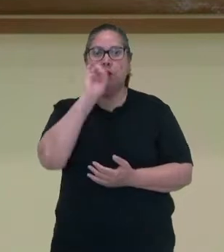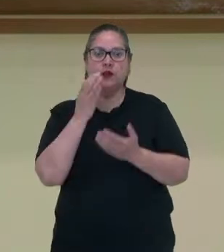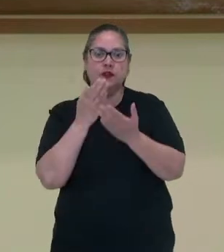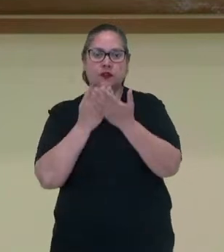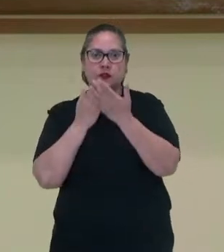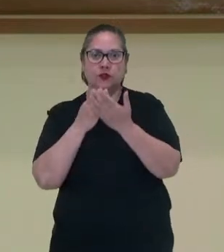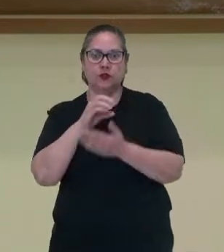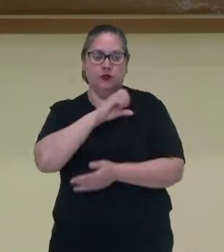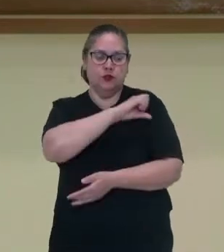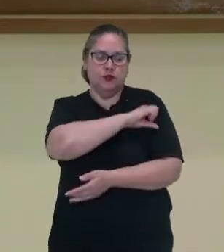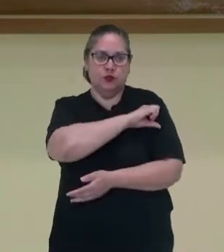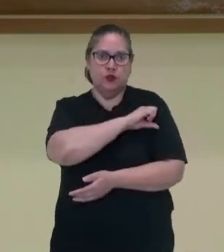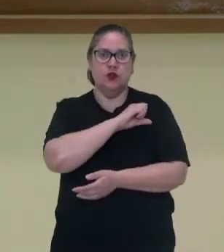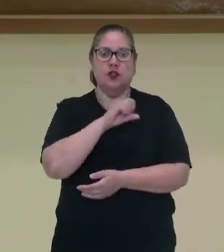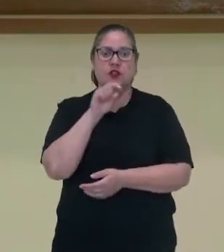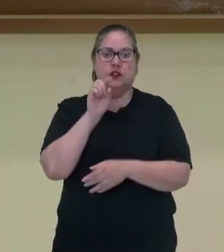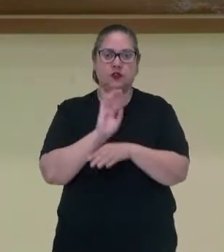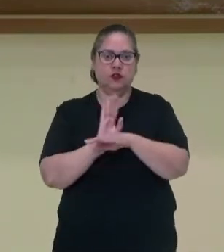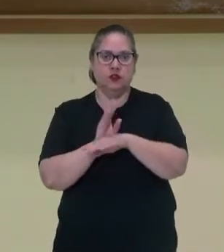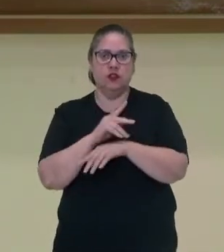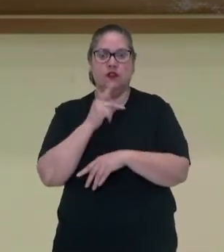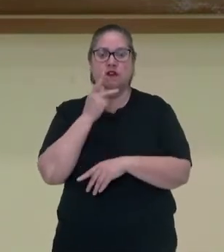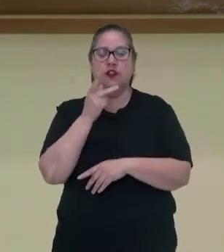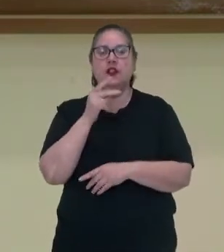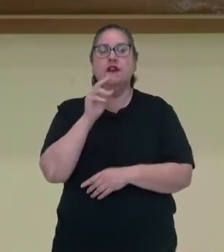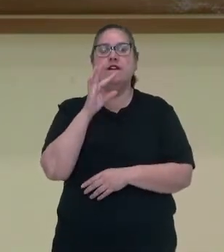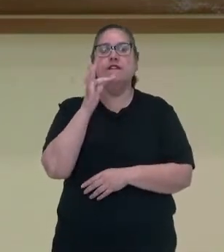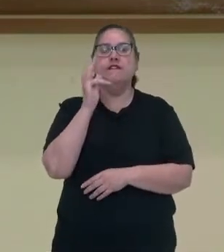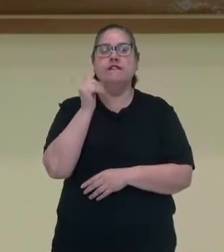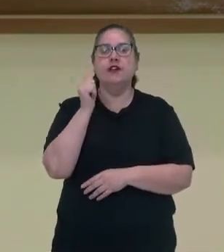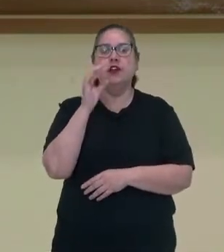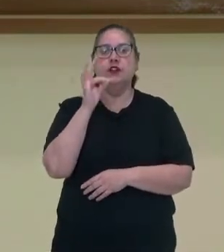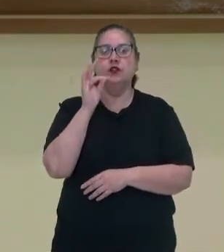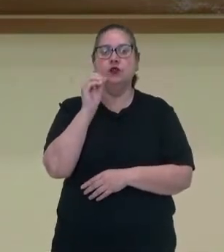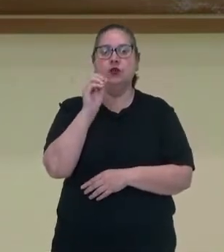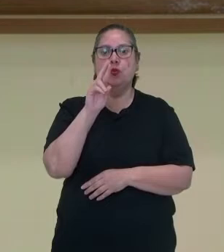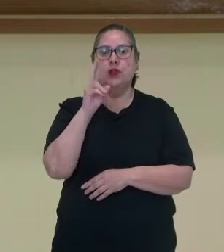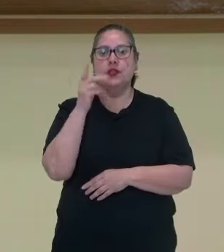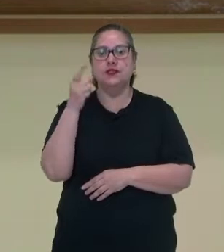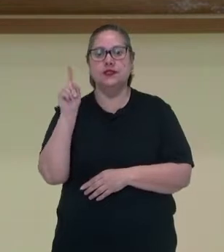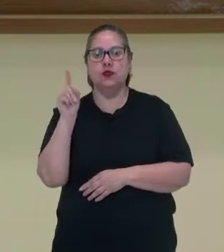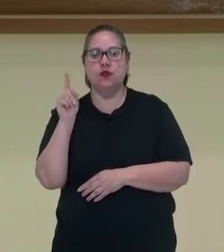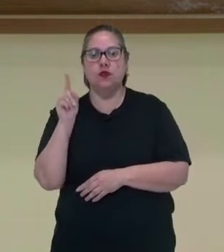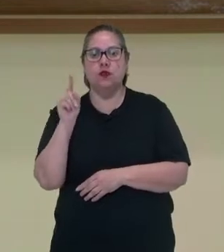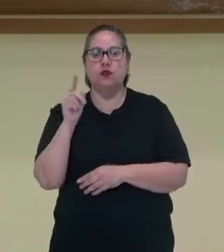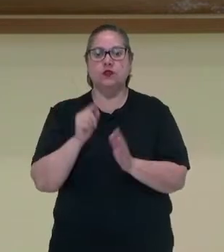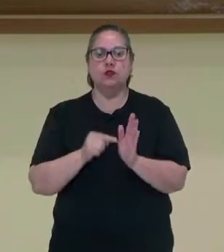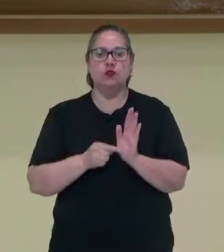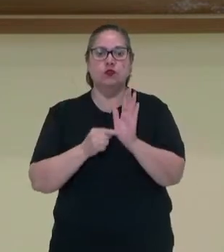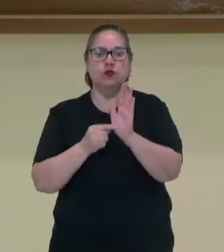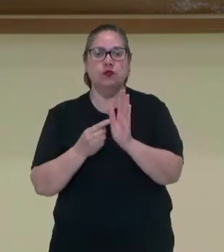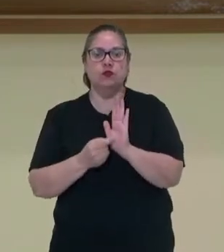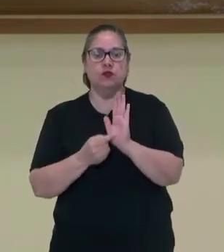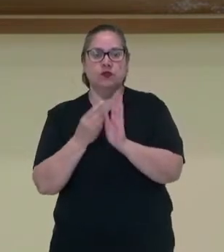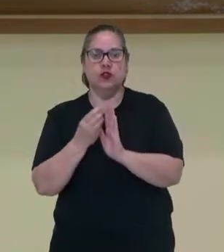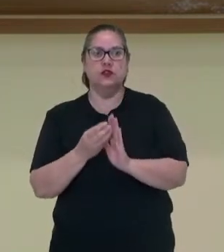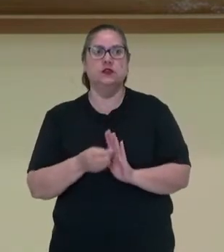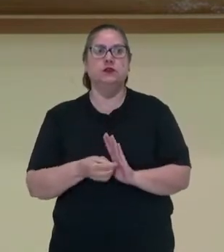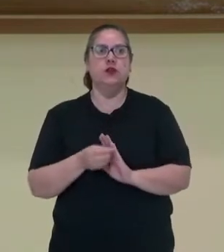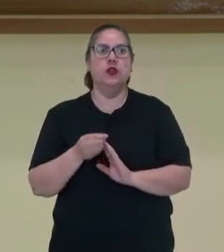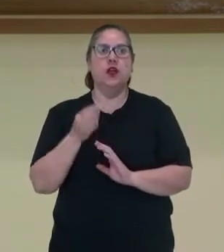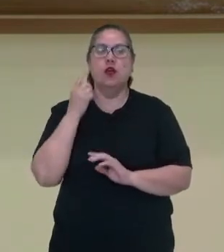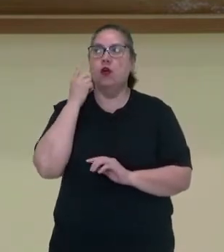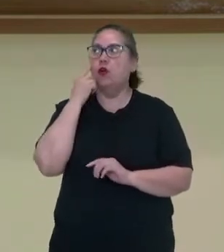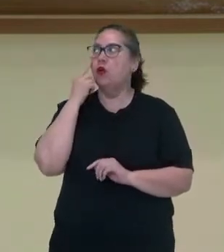Olá, estudantes do nono ano! Nesse vídeo vamos falar sobre fatoração, colocando o fator comum em evidência. Vamos lá?